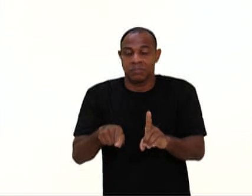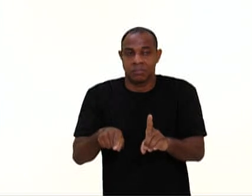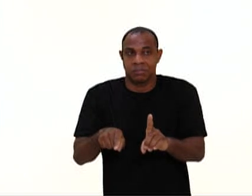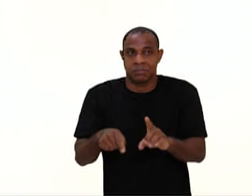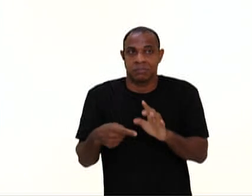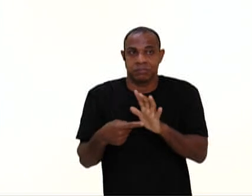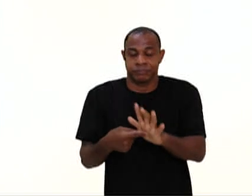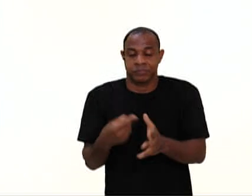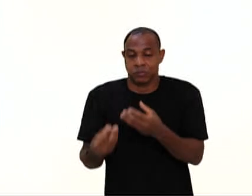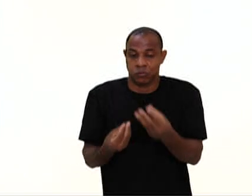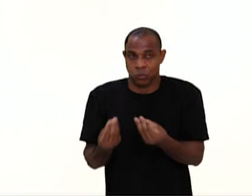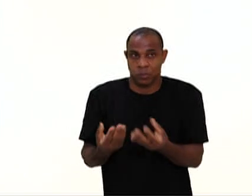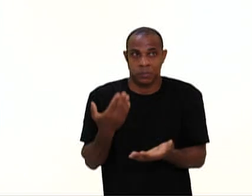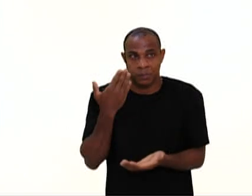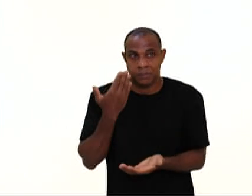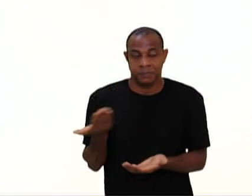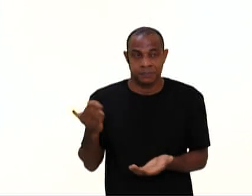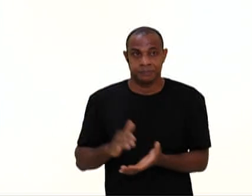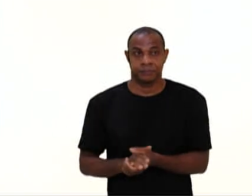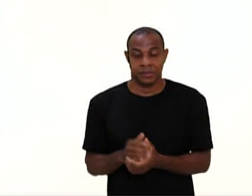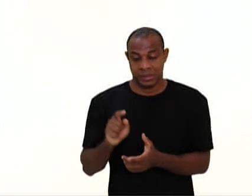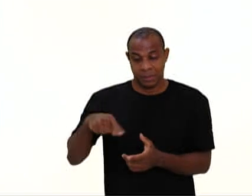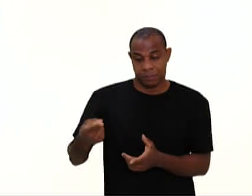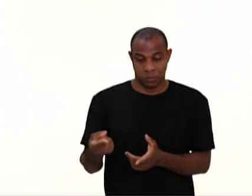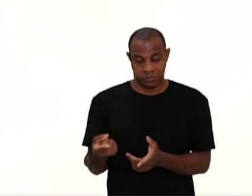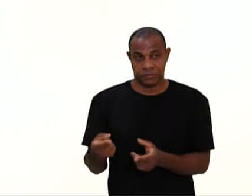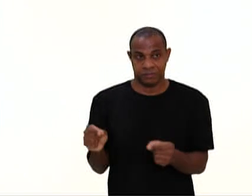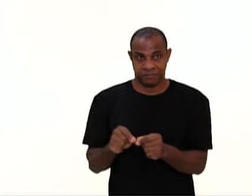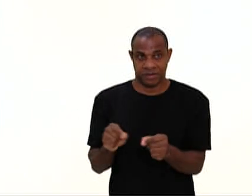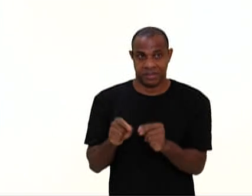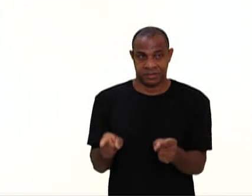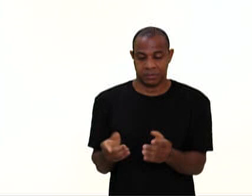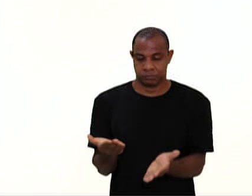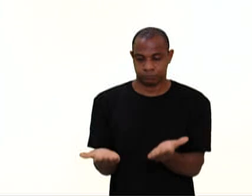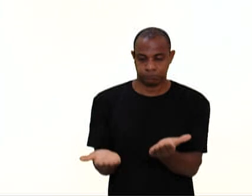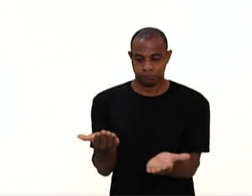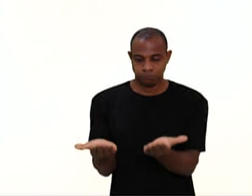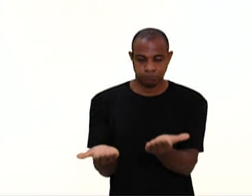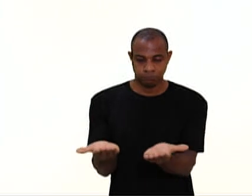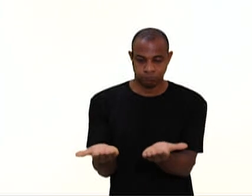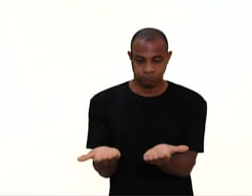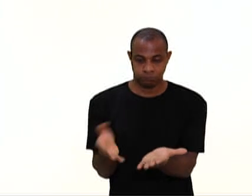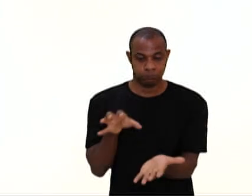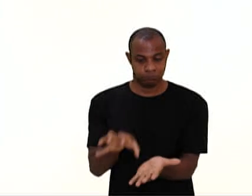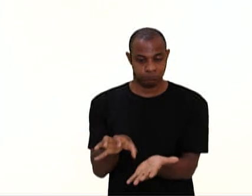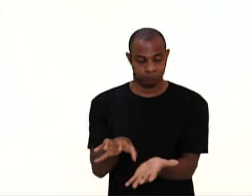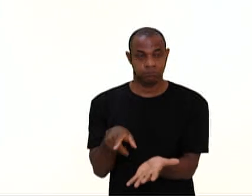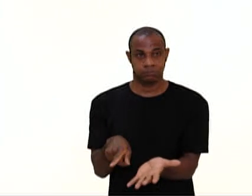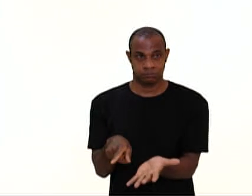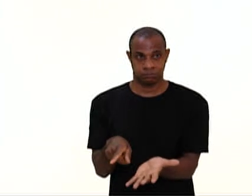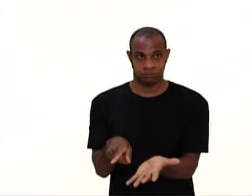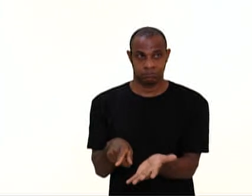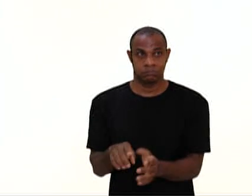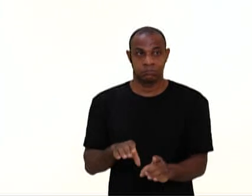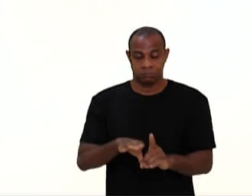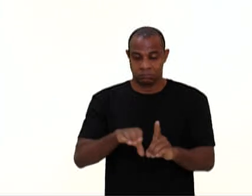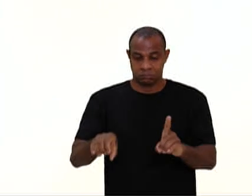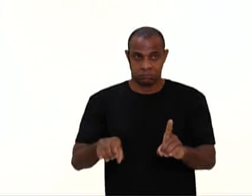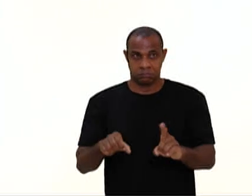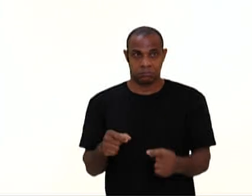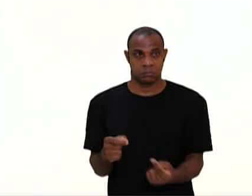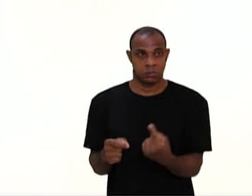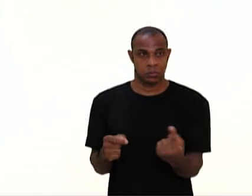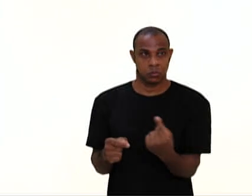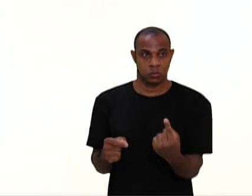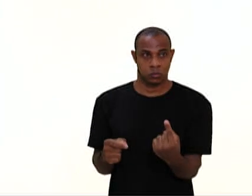definem o desnível. Após o procedimento, o equilíbrio é estabelecido, sendo a densidade do líquido 1